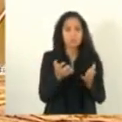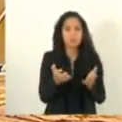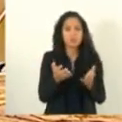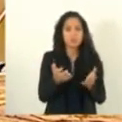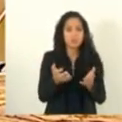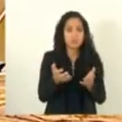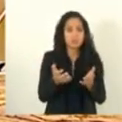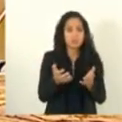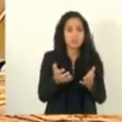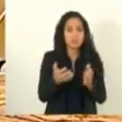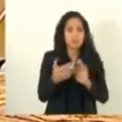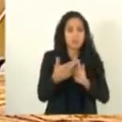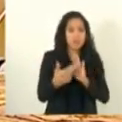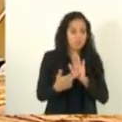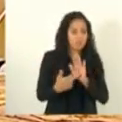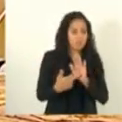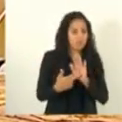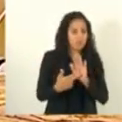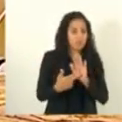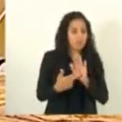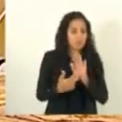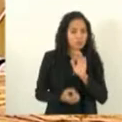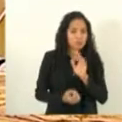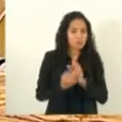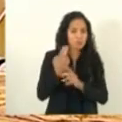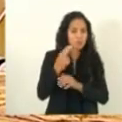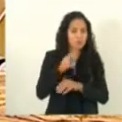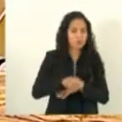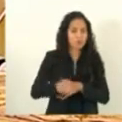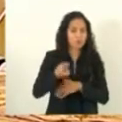a regulamentação do uso de armas.